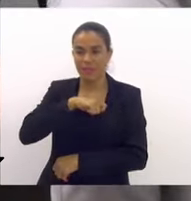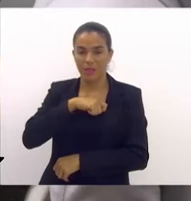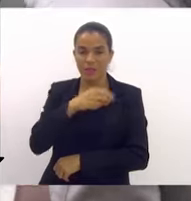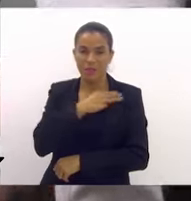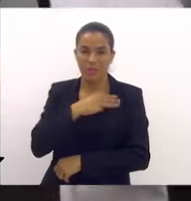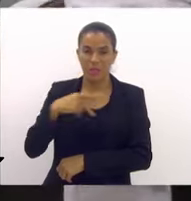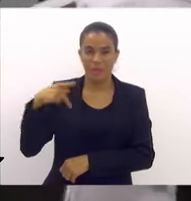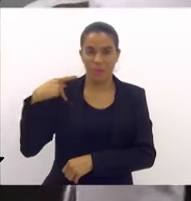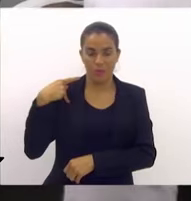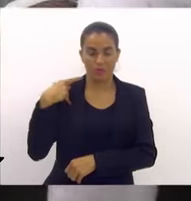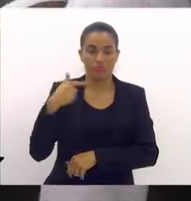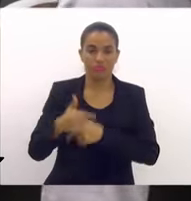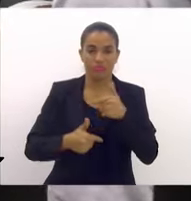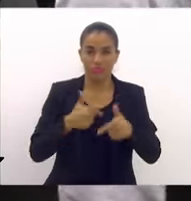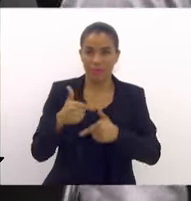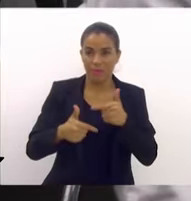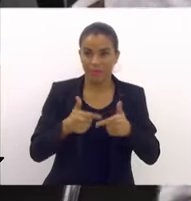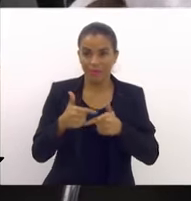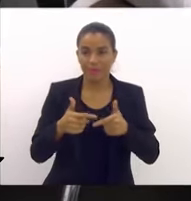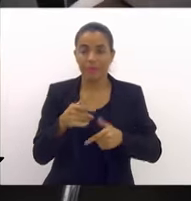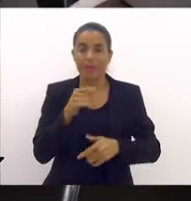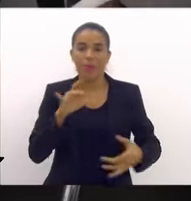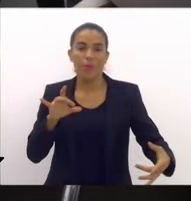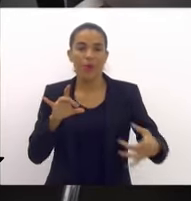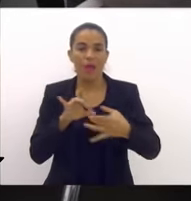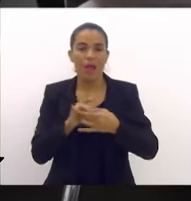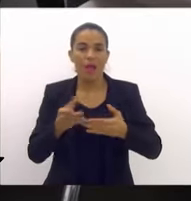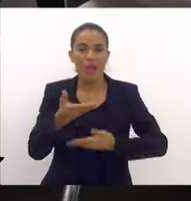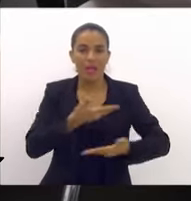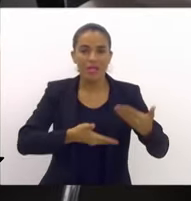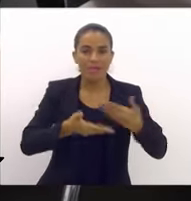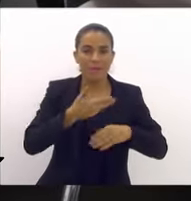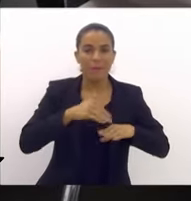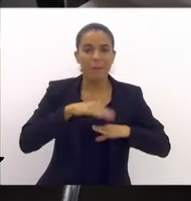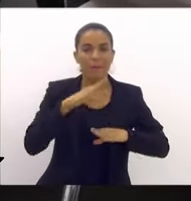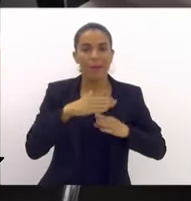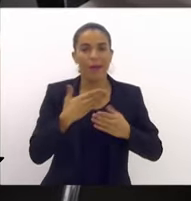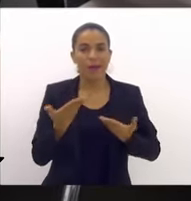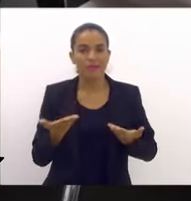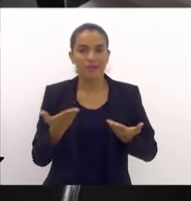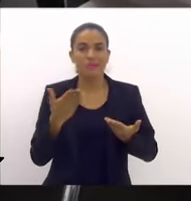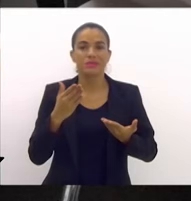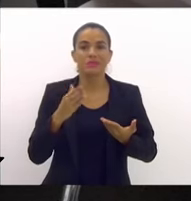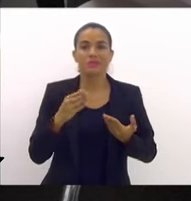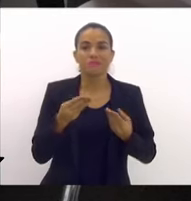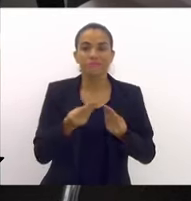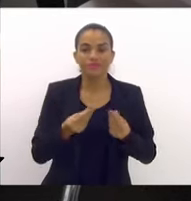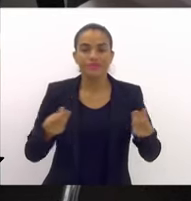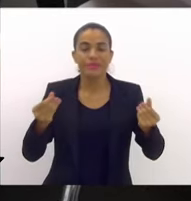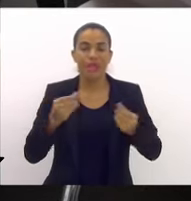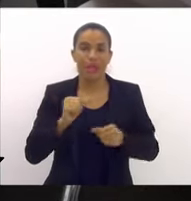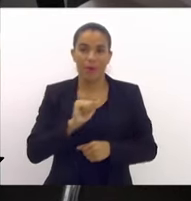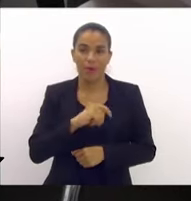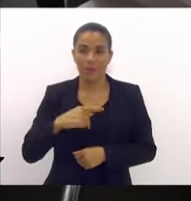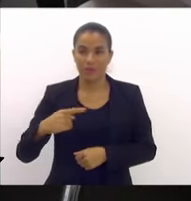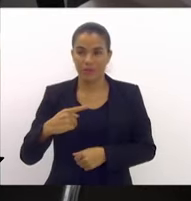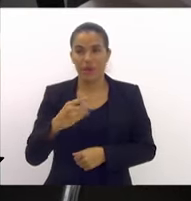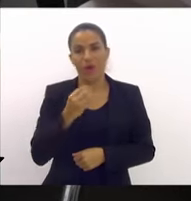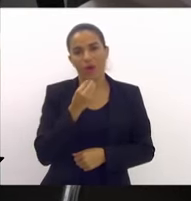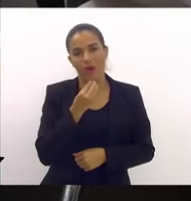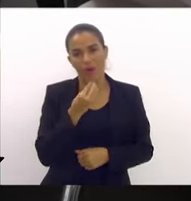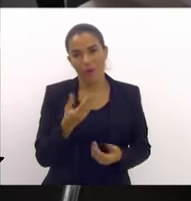Ministério Público do Trabalho. Nesse caso, você tem uma relação que é mais fluida, que é uma nova realidade que é colocada pelos aplicativos. Mas,